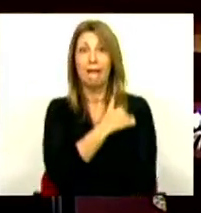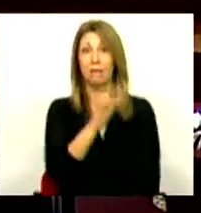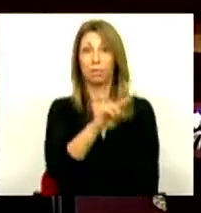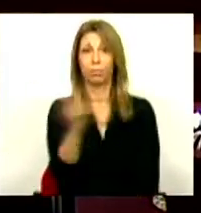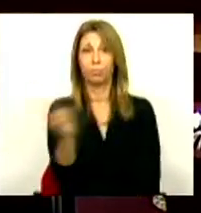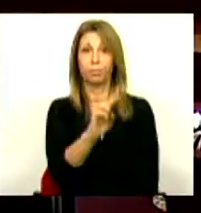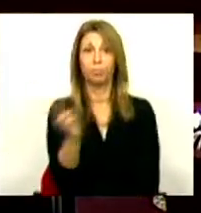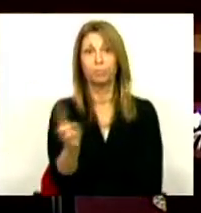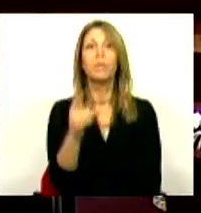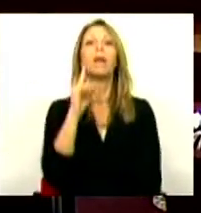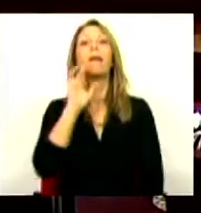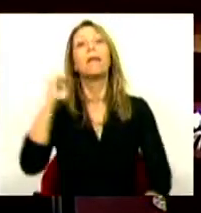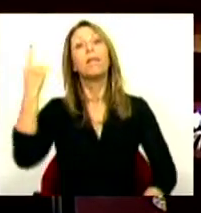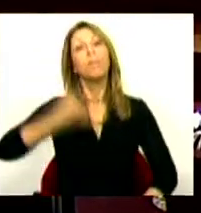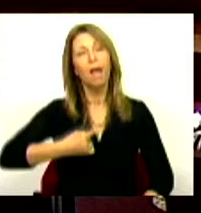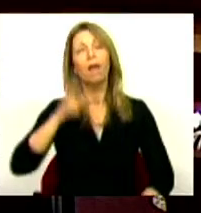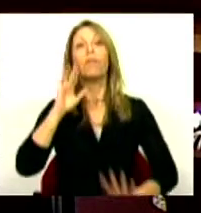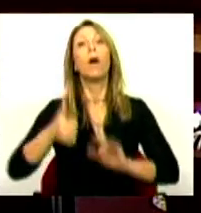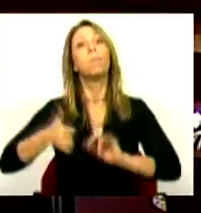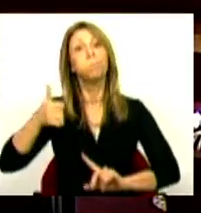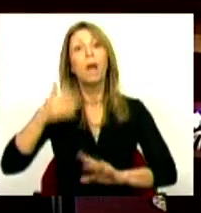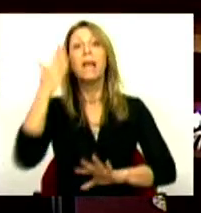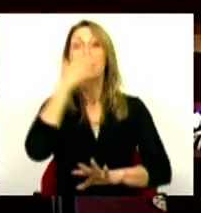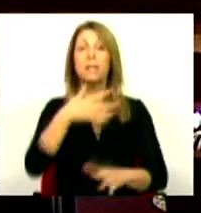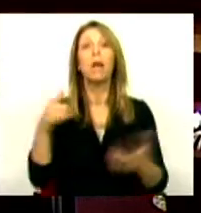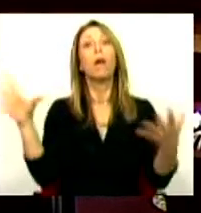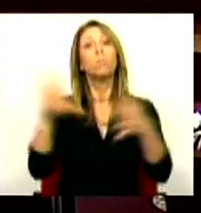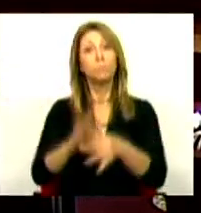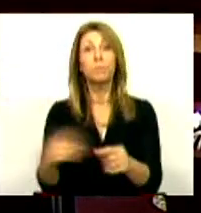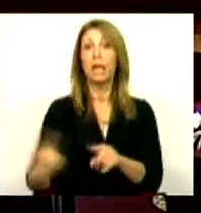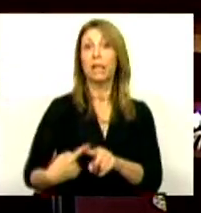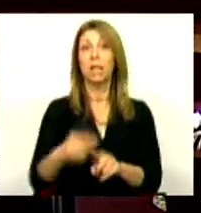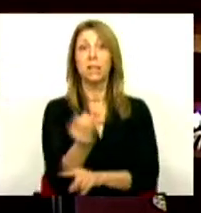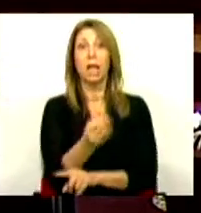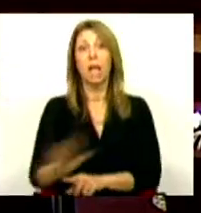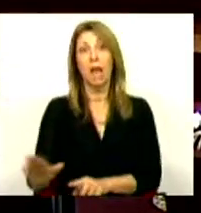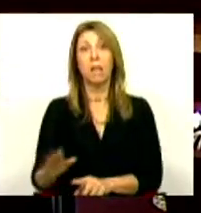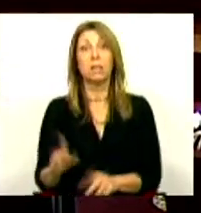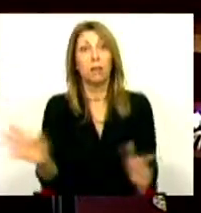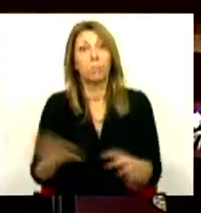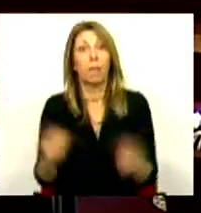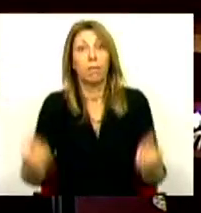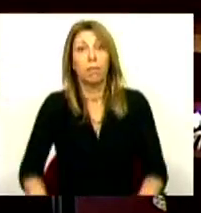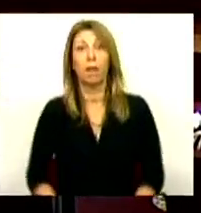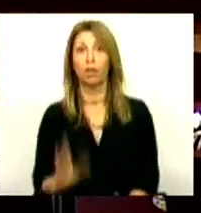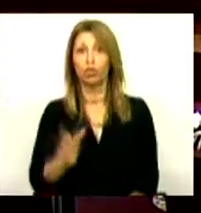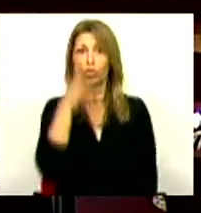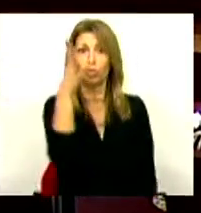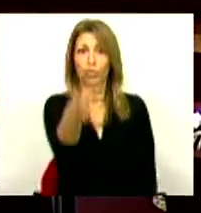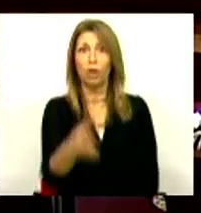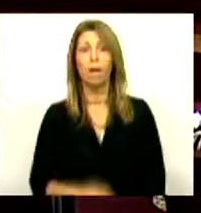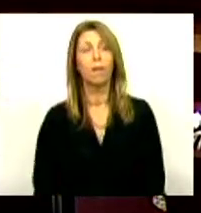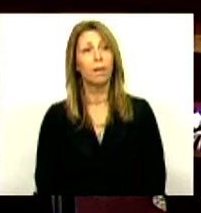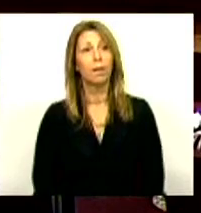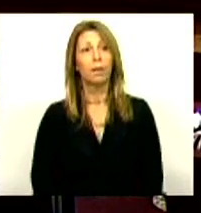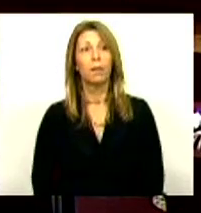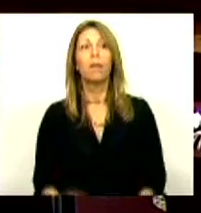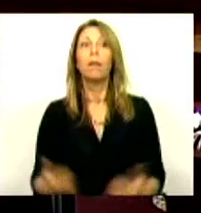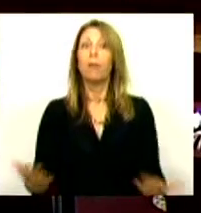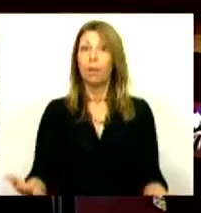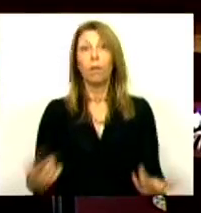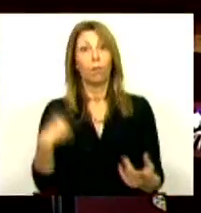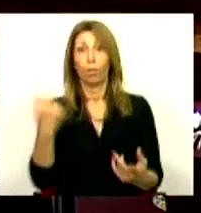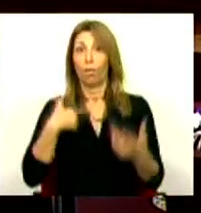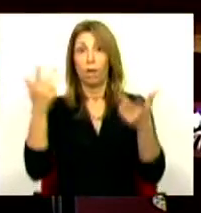deva ser privilegiada se corresponder naturalmente ao superior interesse da criança, como já dissemos. Mas reforço que nós estamos